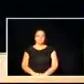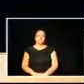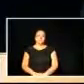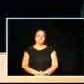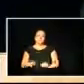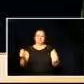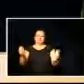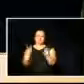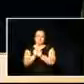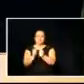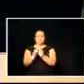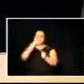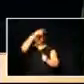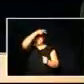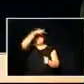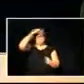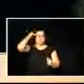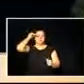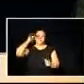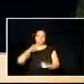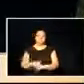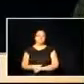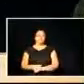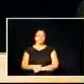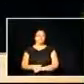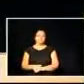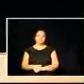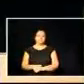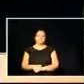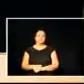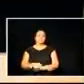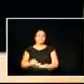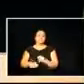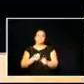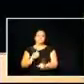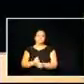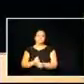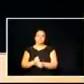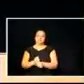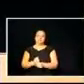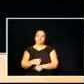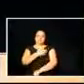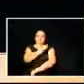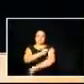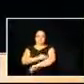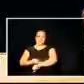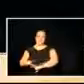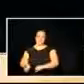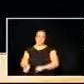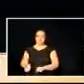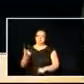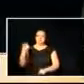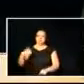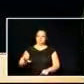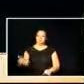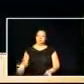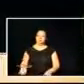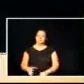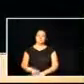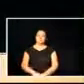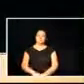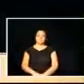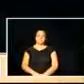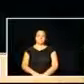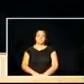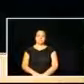órgão competente que é o prefeito, nós vamos passar esse ano em branco novamente, e não adianta cobrar dos vereadores, porque senão a novela